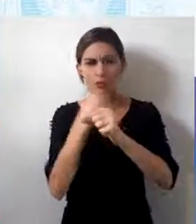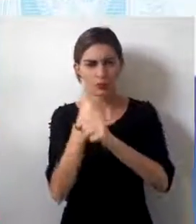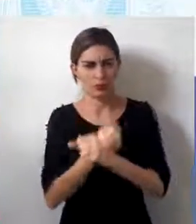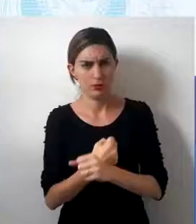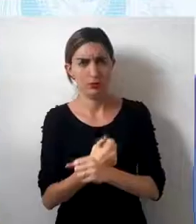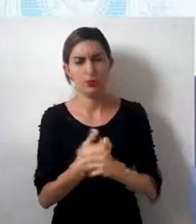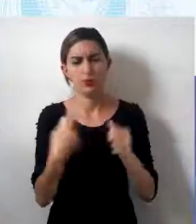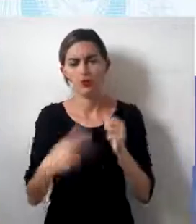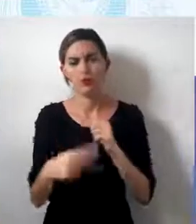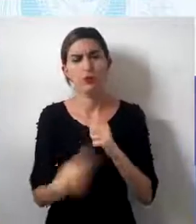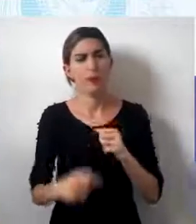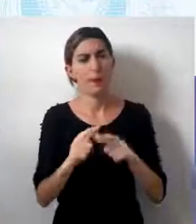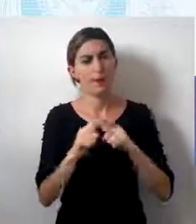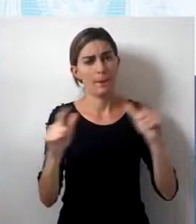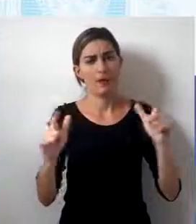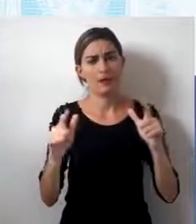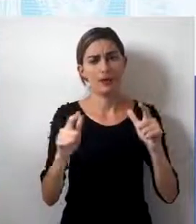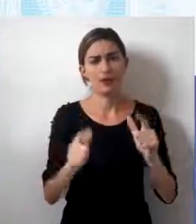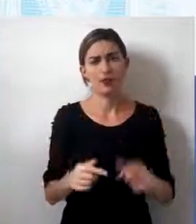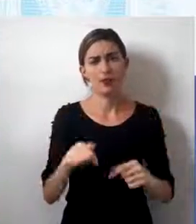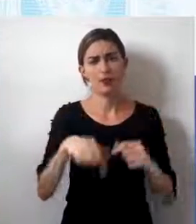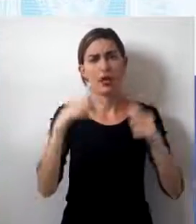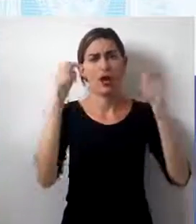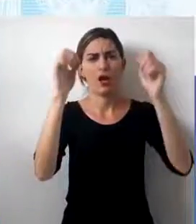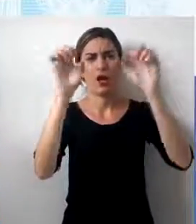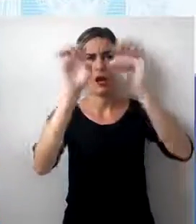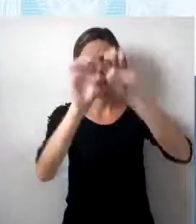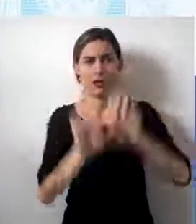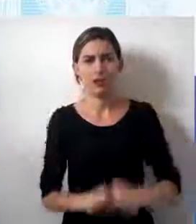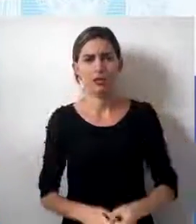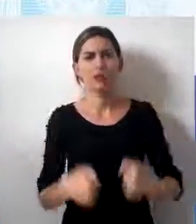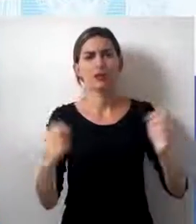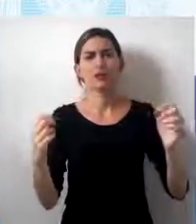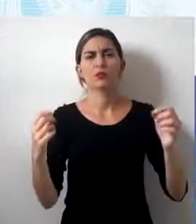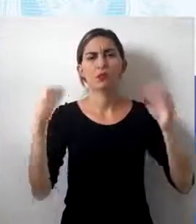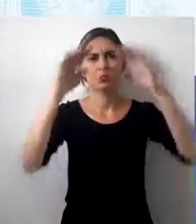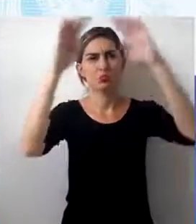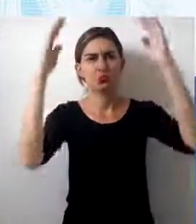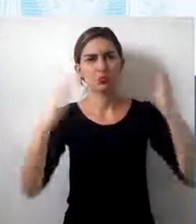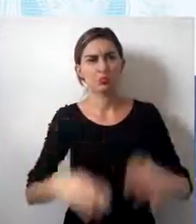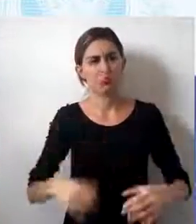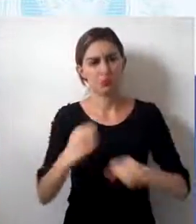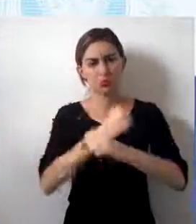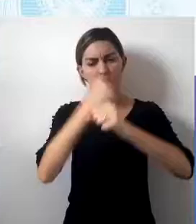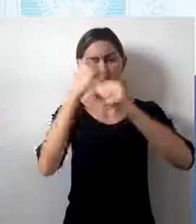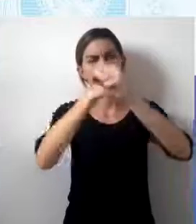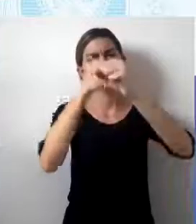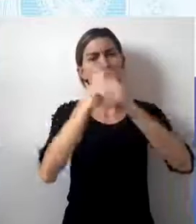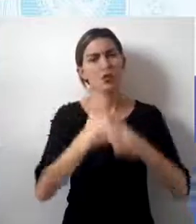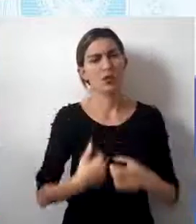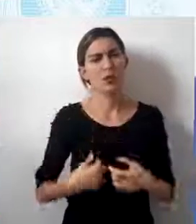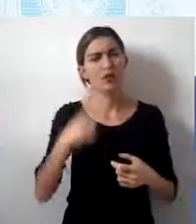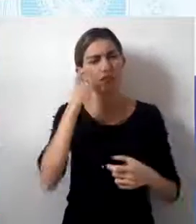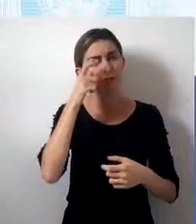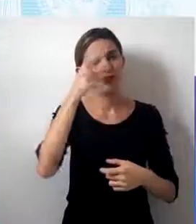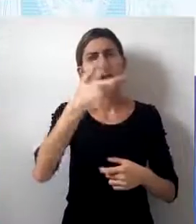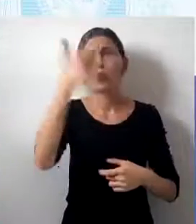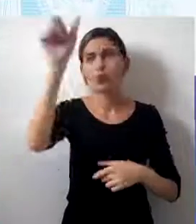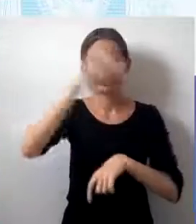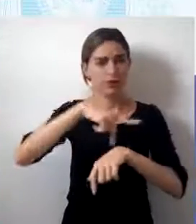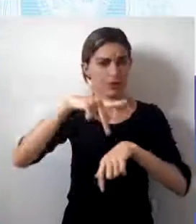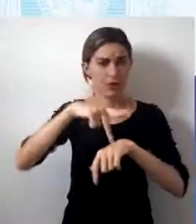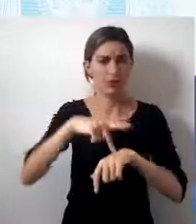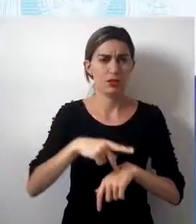capitanias hereditárias, um dos mais ricos patrimônios arquitetônicos da América colonial. A riqueza de Pernambuco foi alvo do interesse de